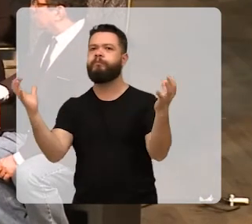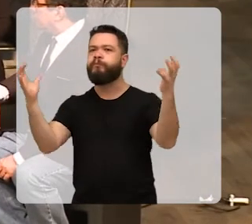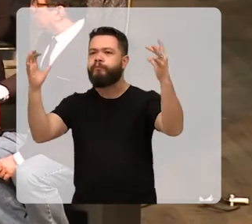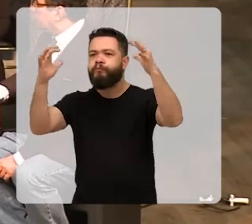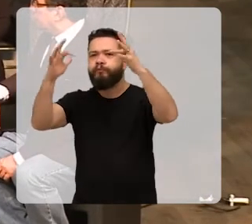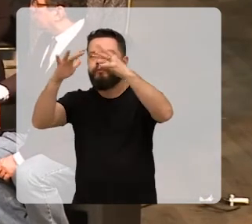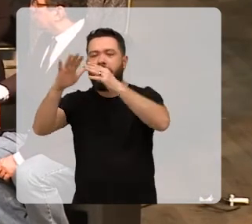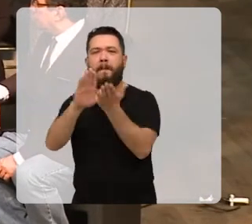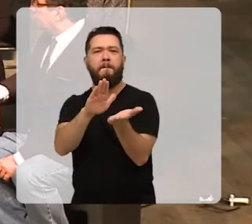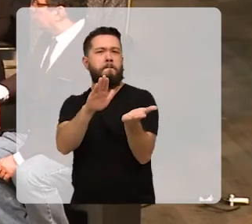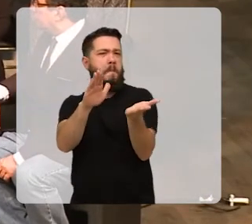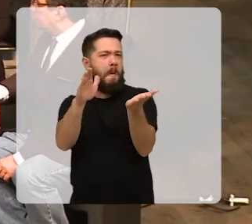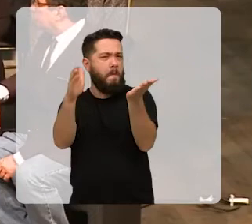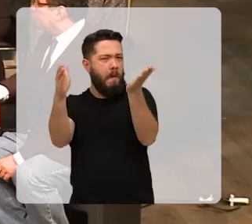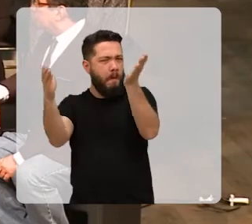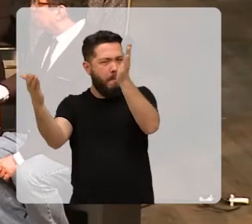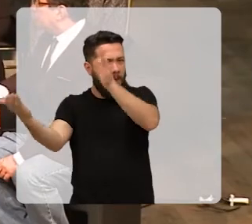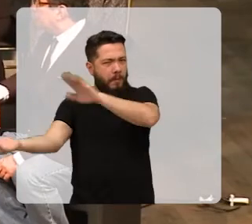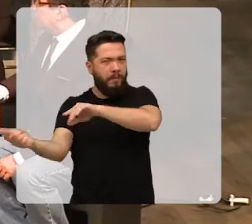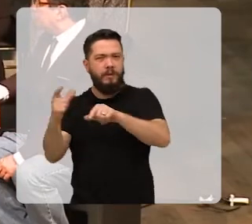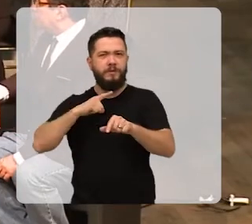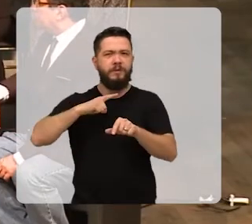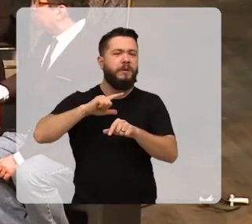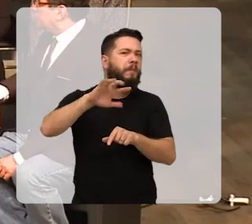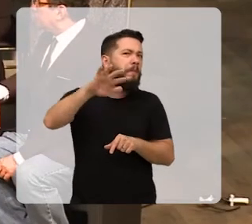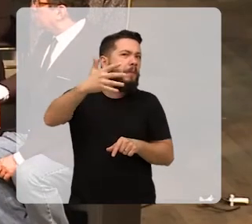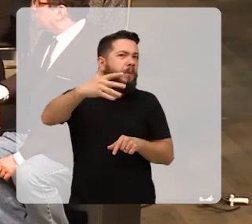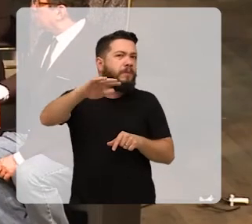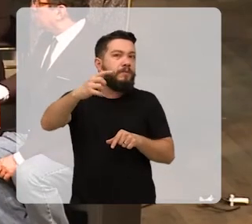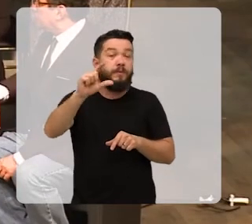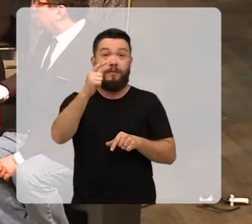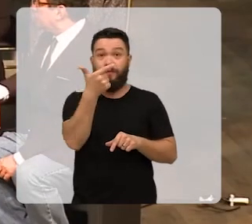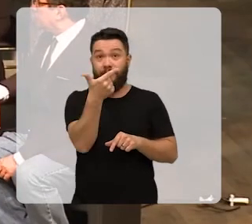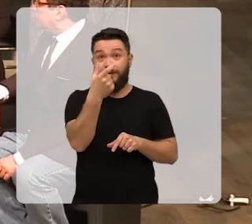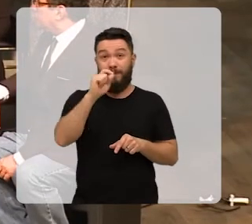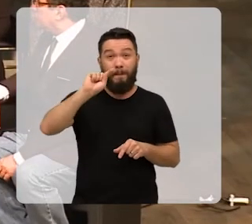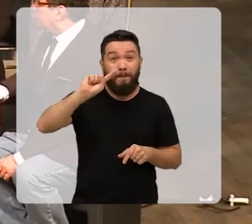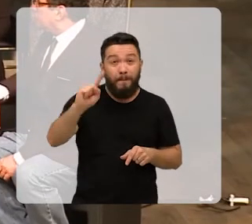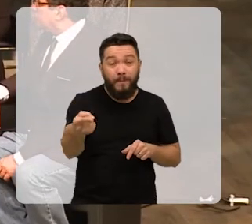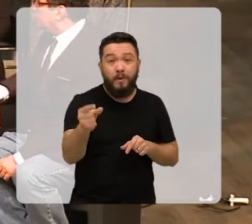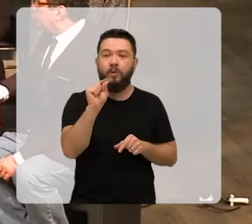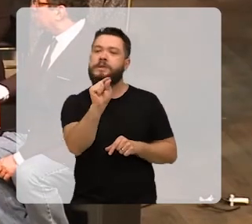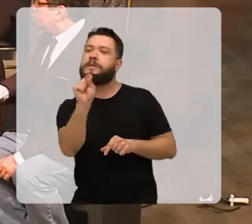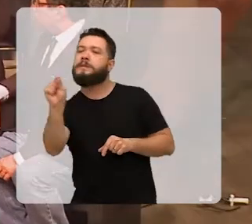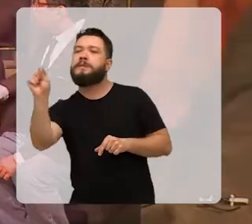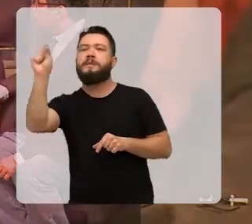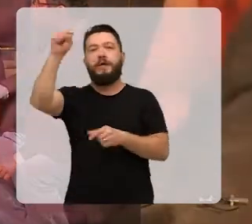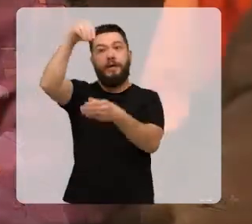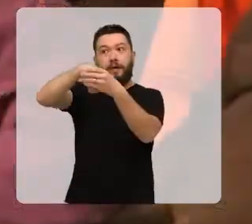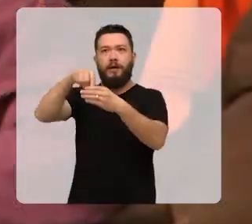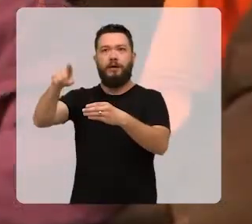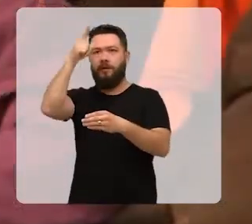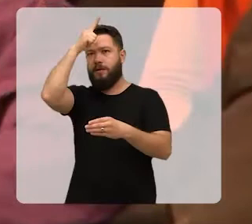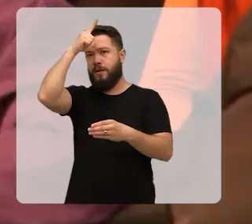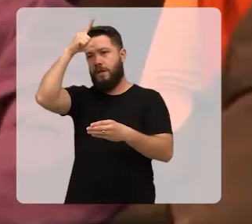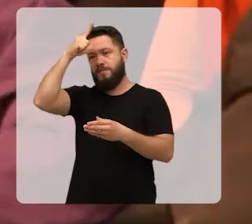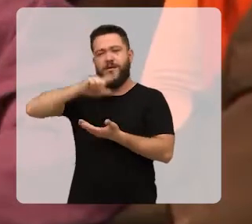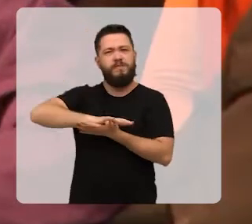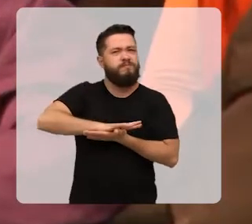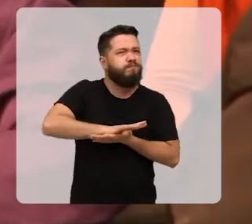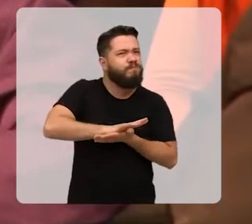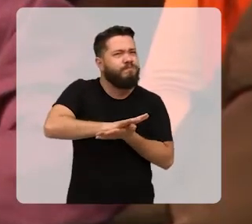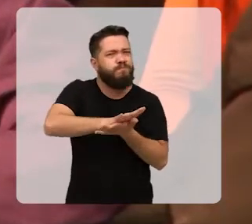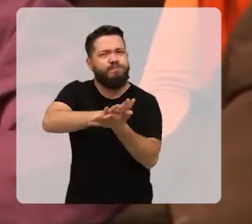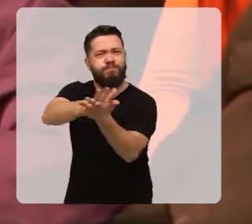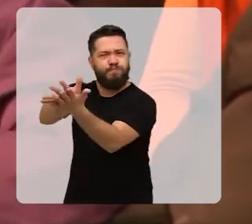20 mil campos de concentração sobre o domínio de Heine Himmler, que construiu